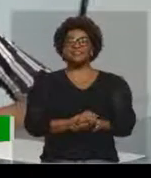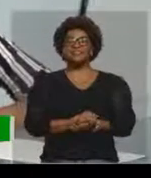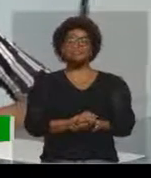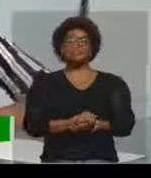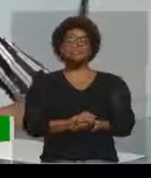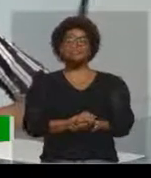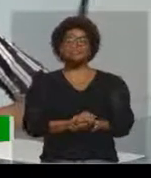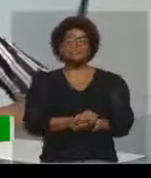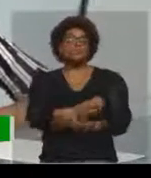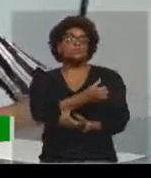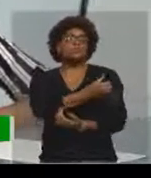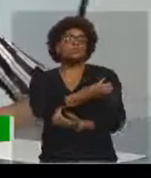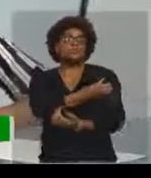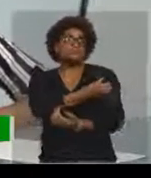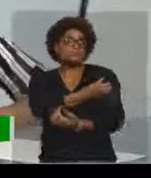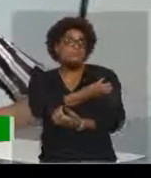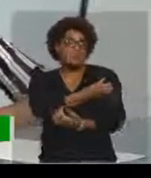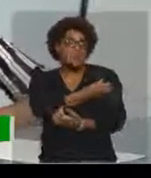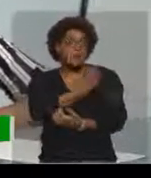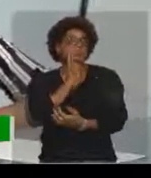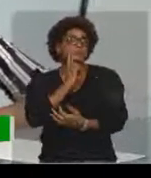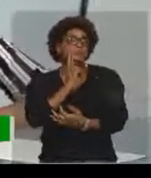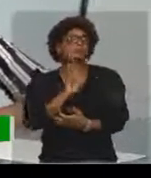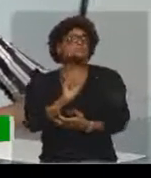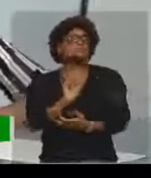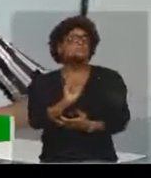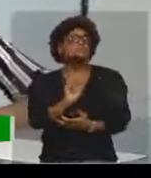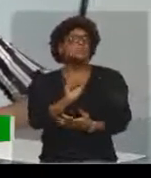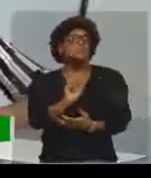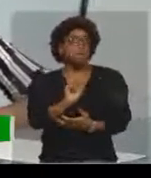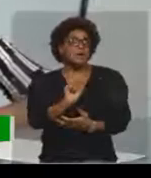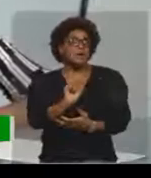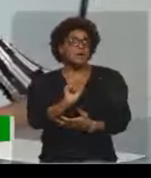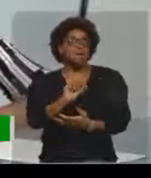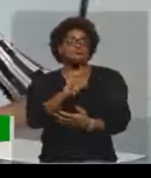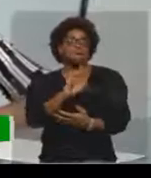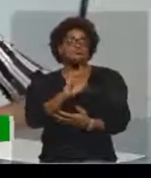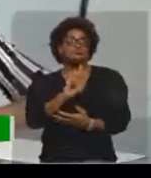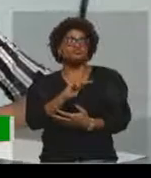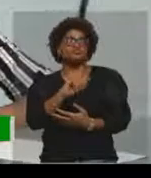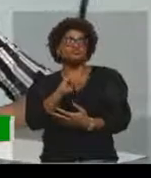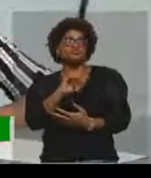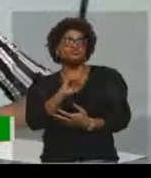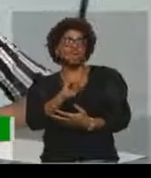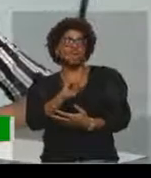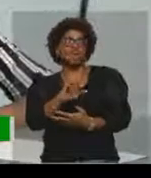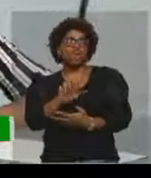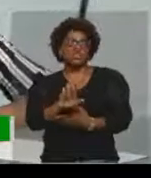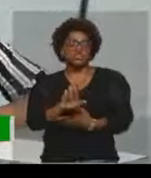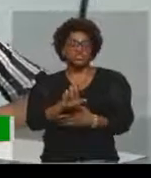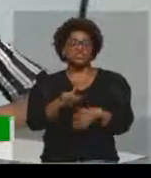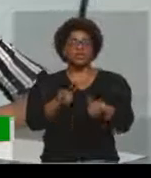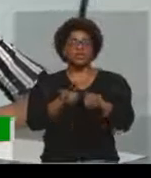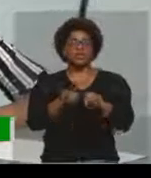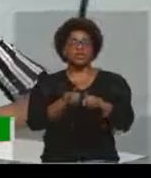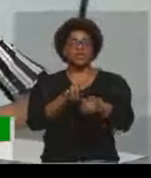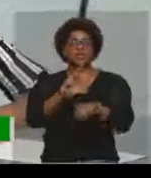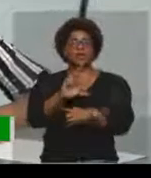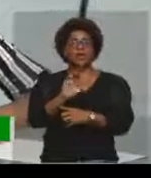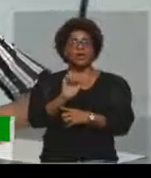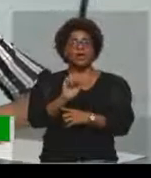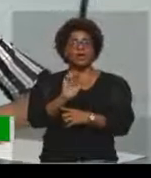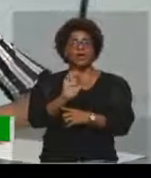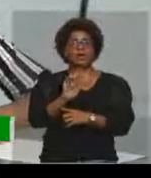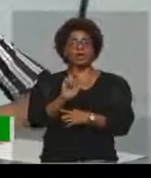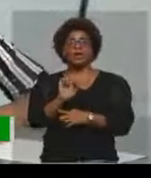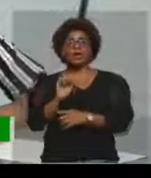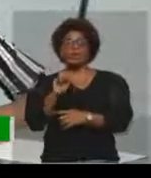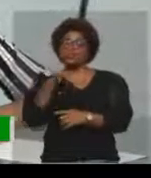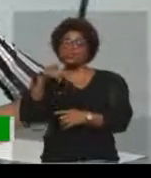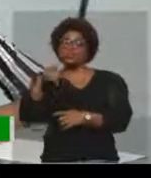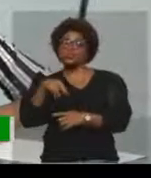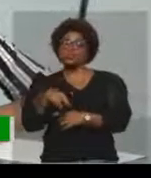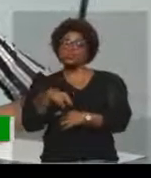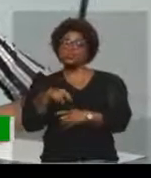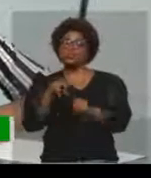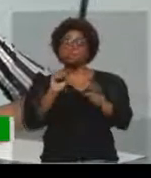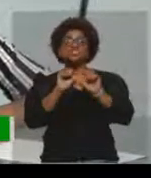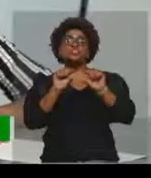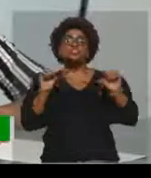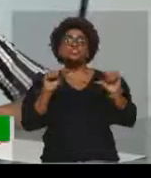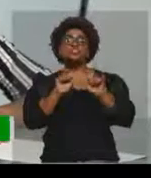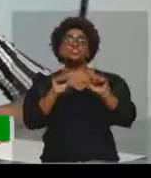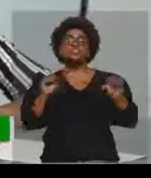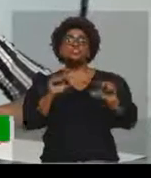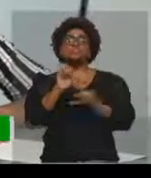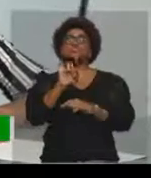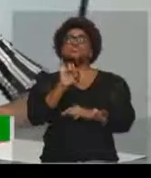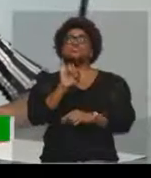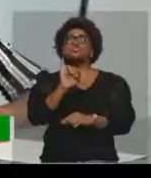No sexto ano, nós trabalhamos charge, cartoon e tirinha. No sétimo ano, nós trabalhamos